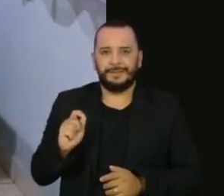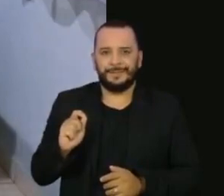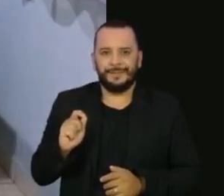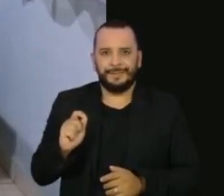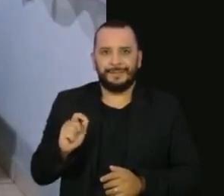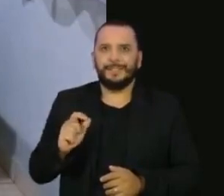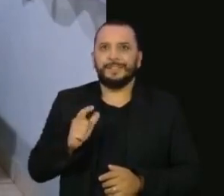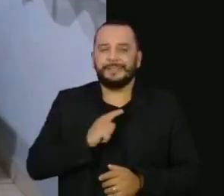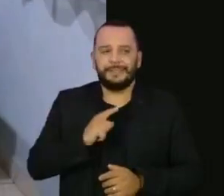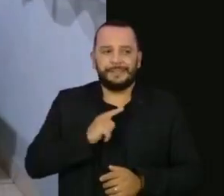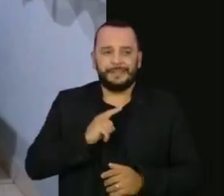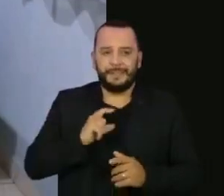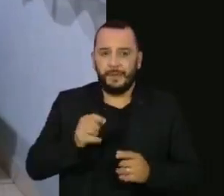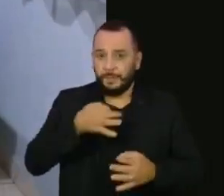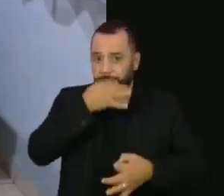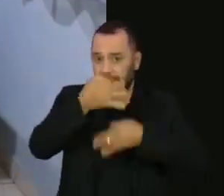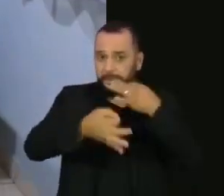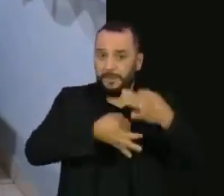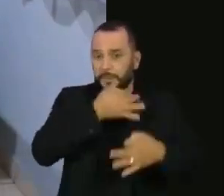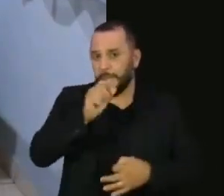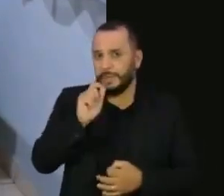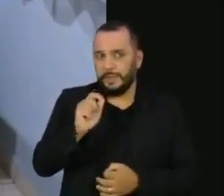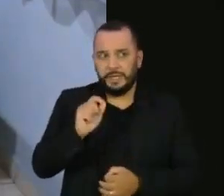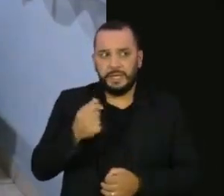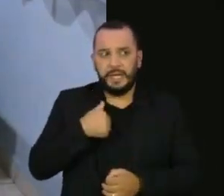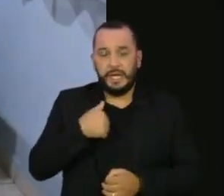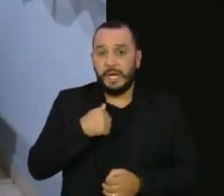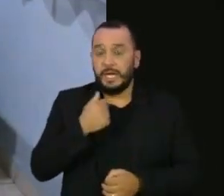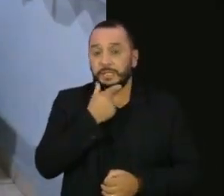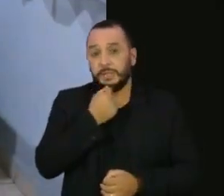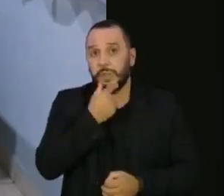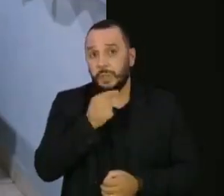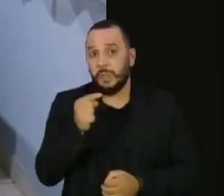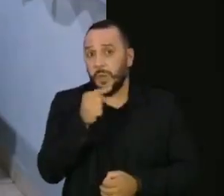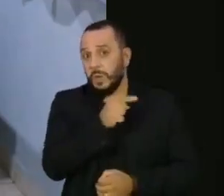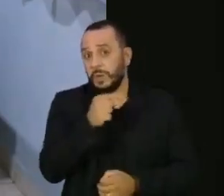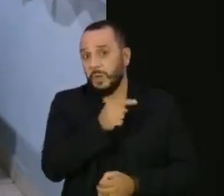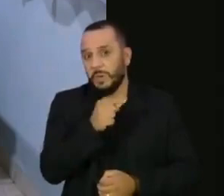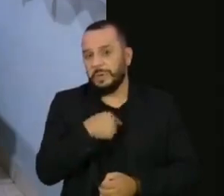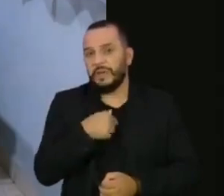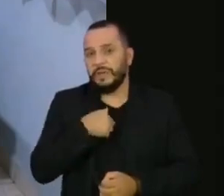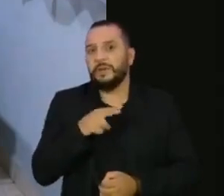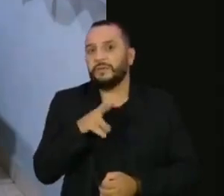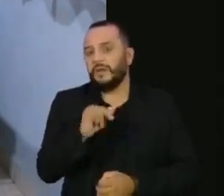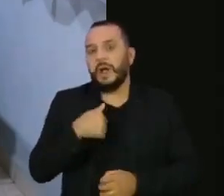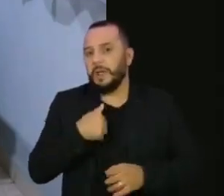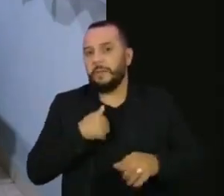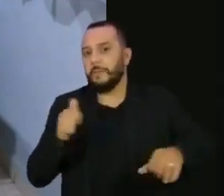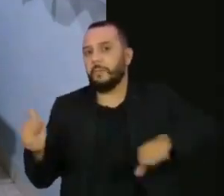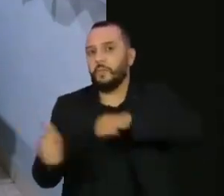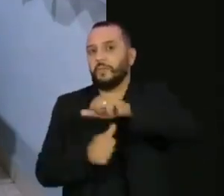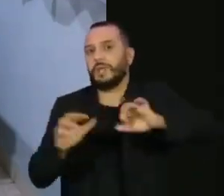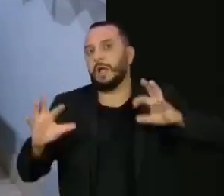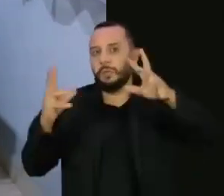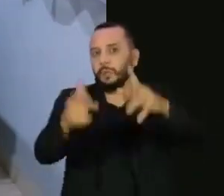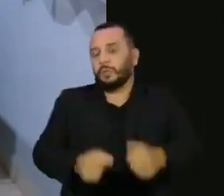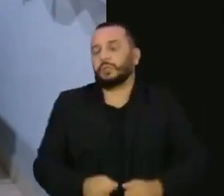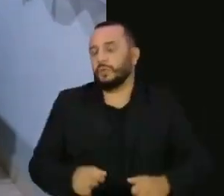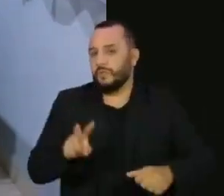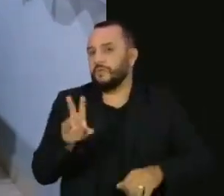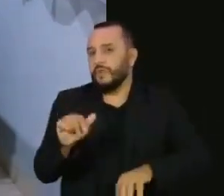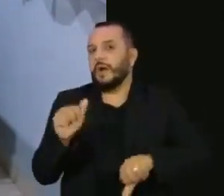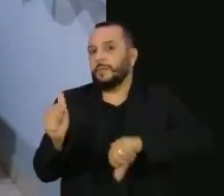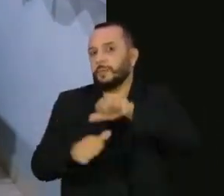tinham um discurso de que, esse homem que está aí, ele vai mudar tudo que está acontecendo vai mudar,